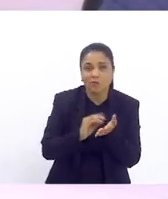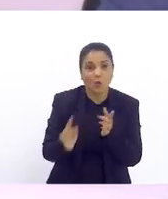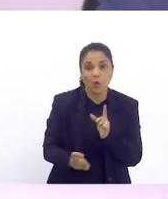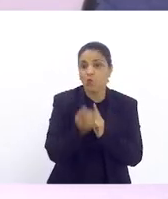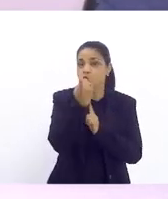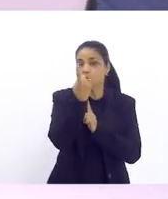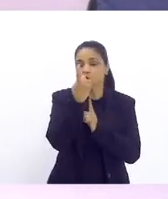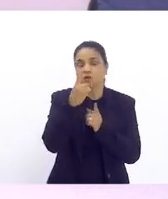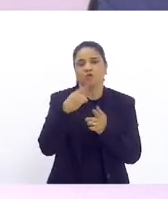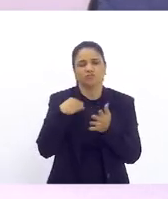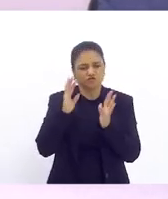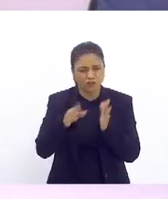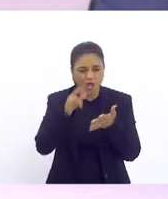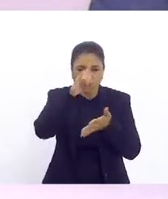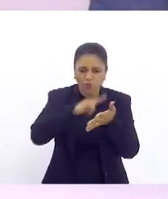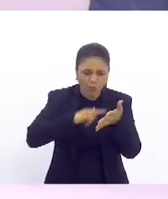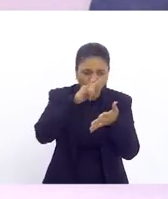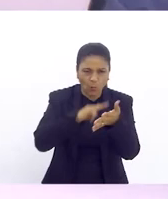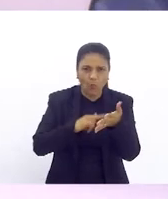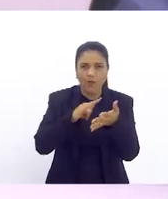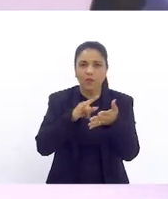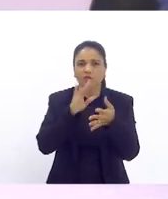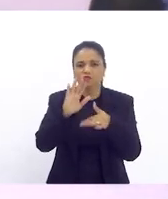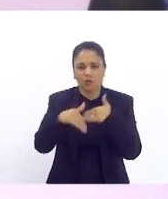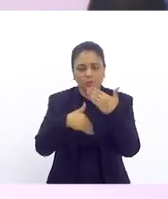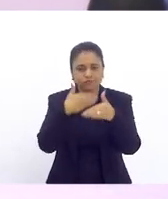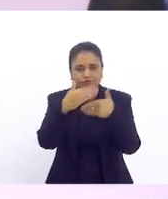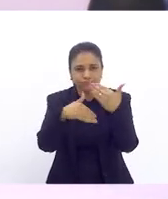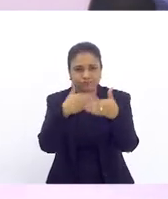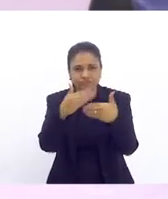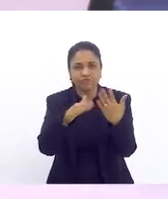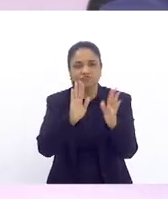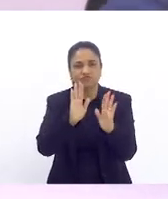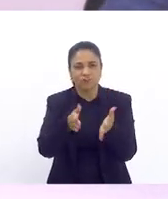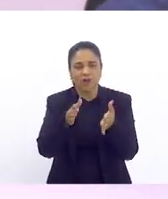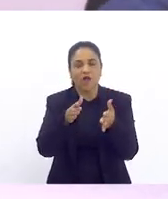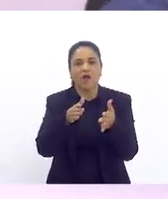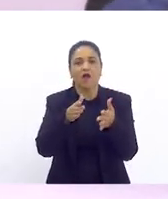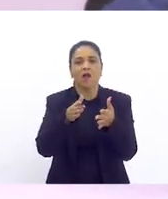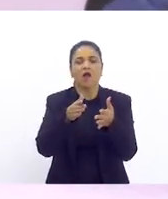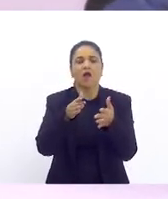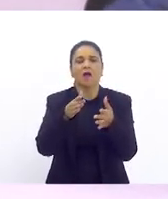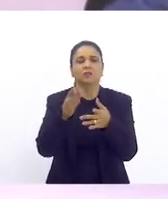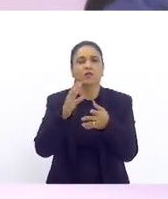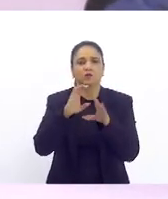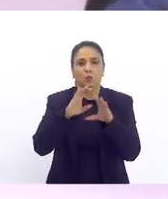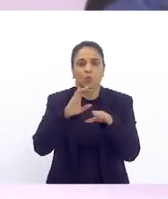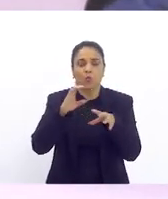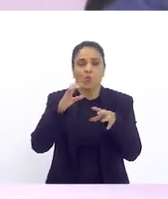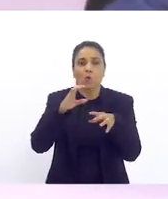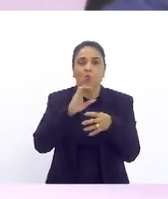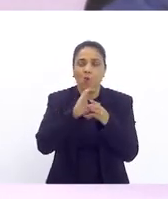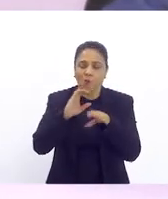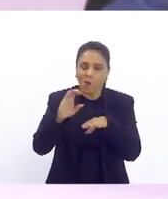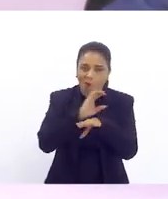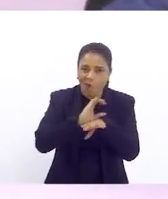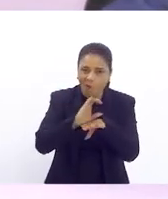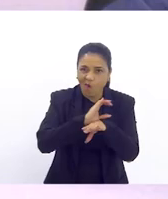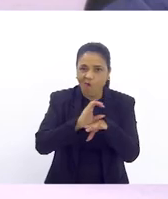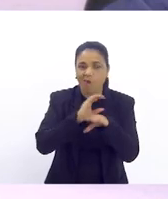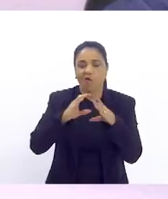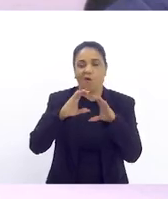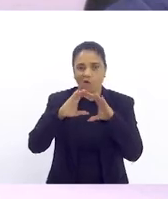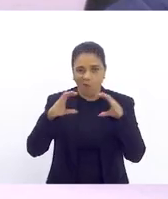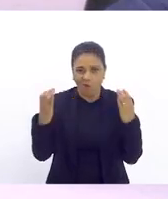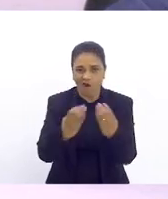que constam do próprio documento foi construído no âmbito da construção do Congresso Estadual de Educação e